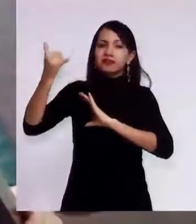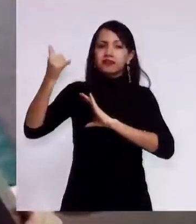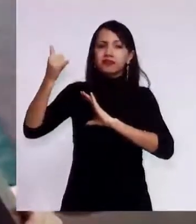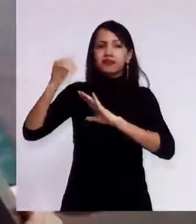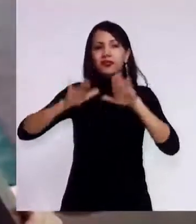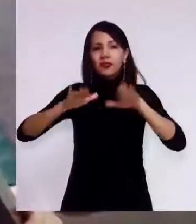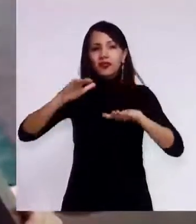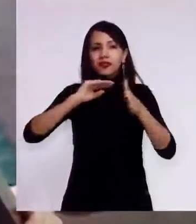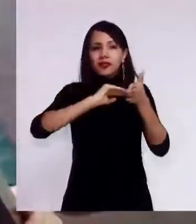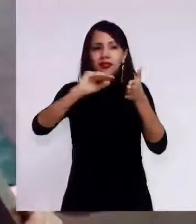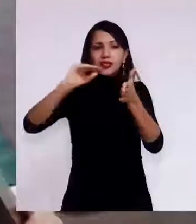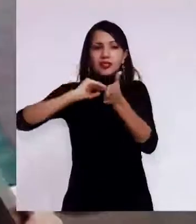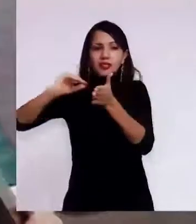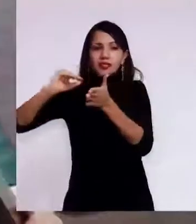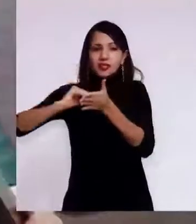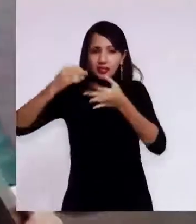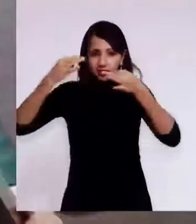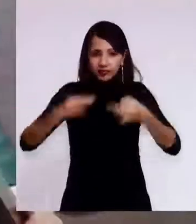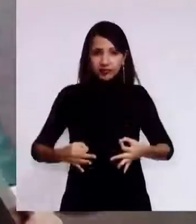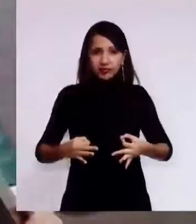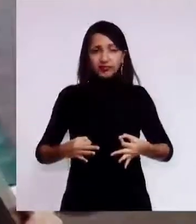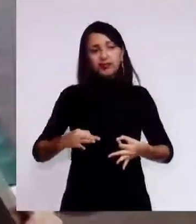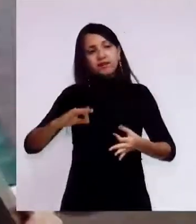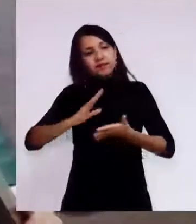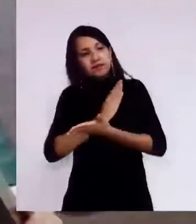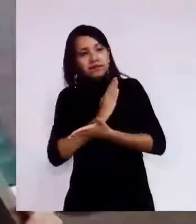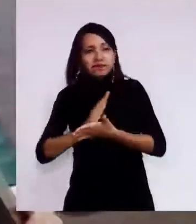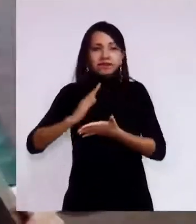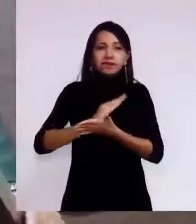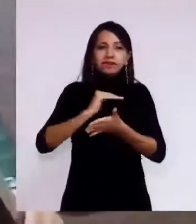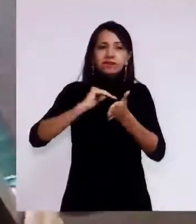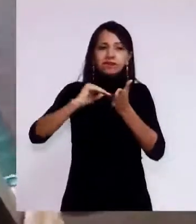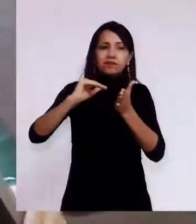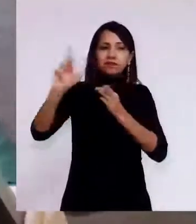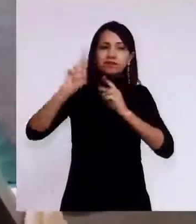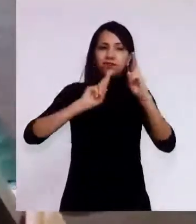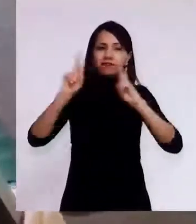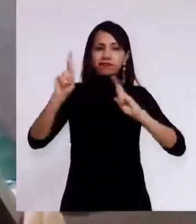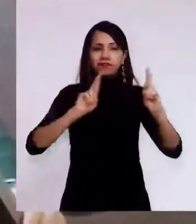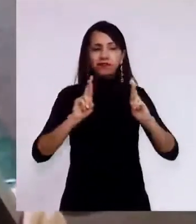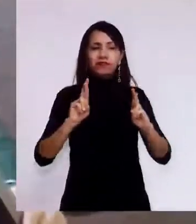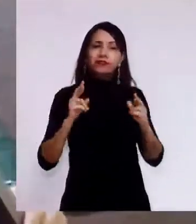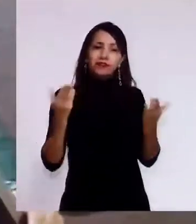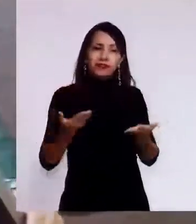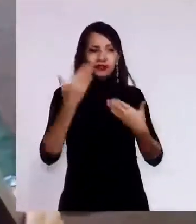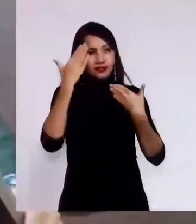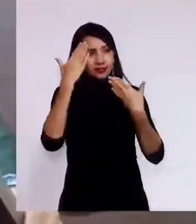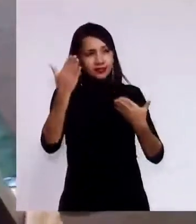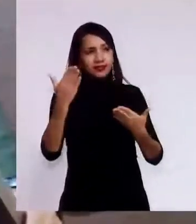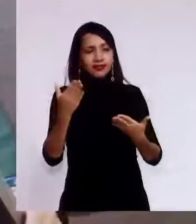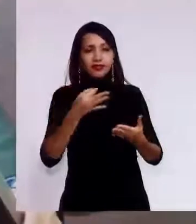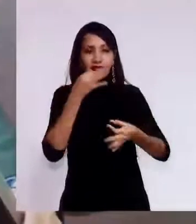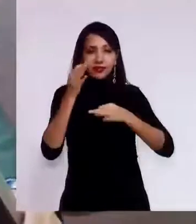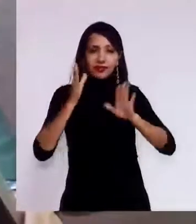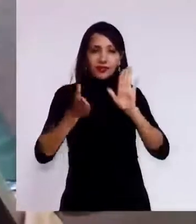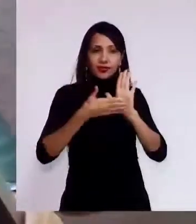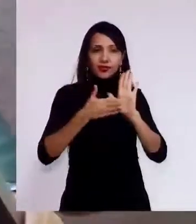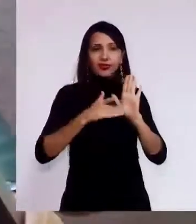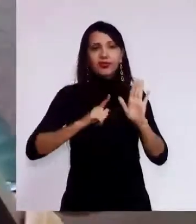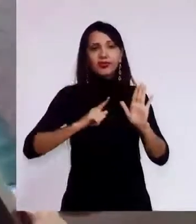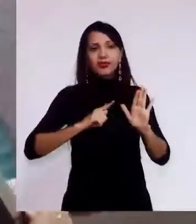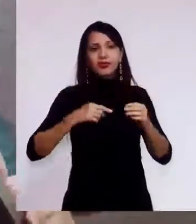algumas secretarias, vamos ser justos aqui também, né? Algumas secretarias não nos dão resposta. Então, agradeço a dica do Ministério